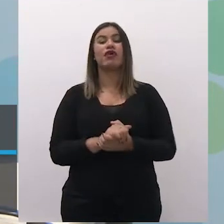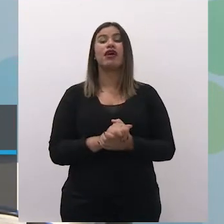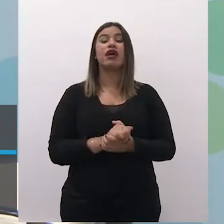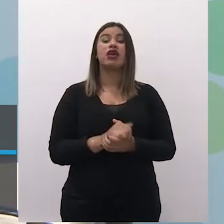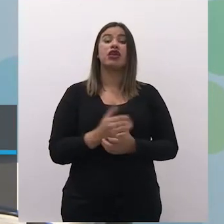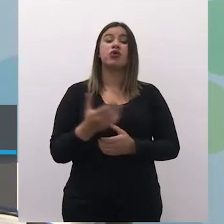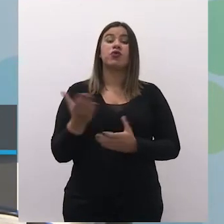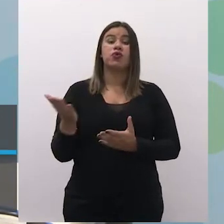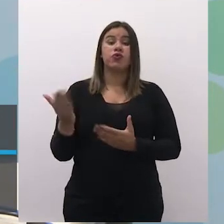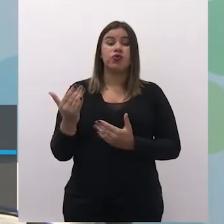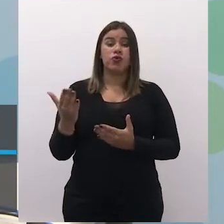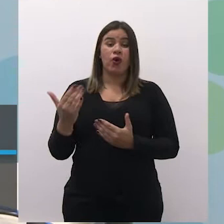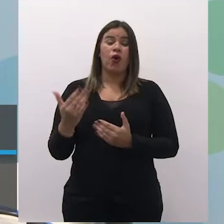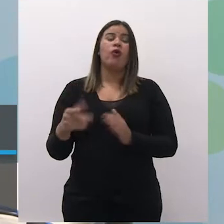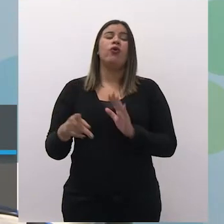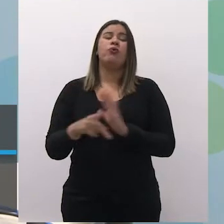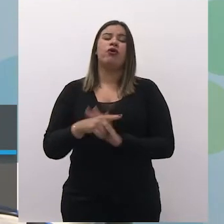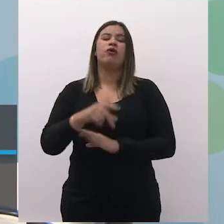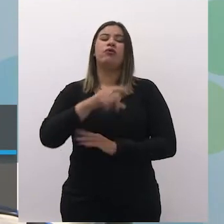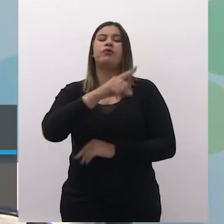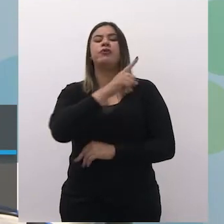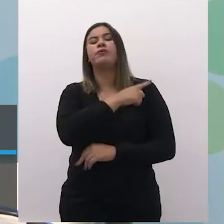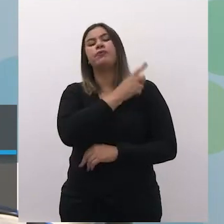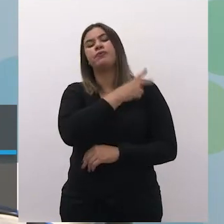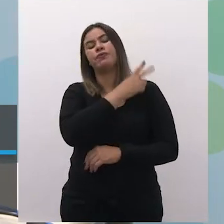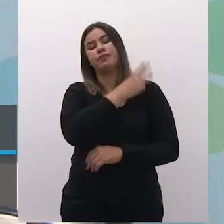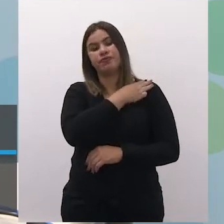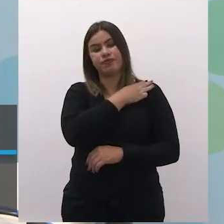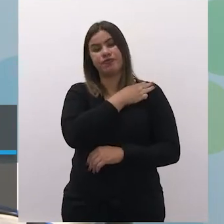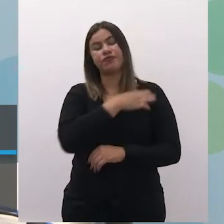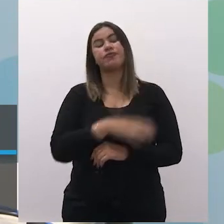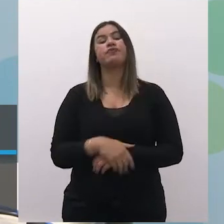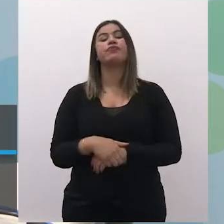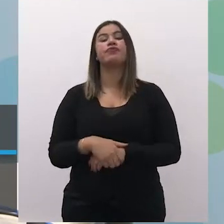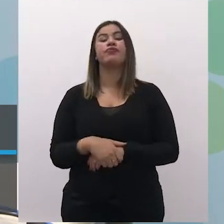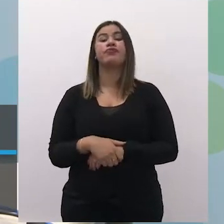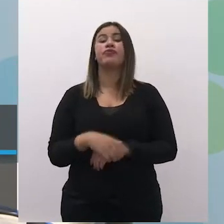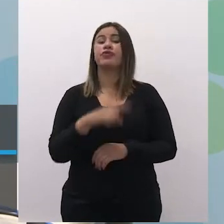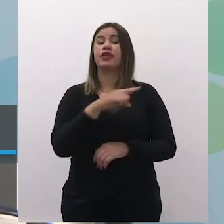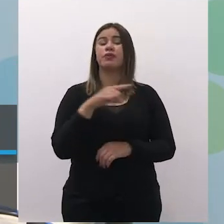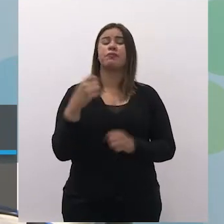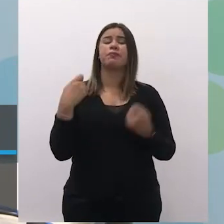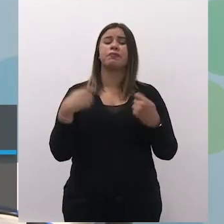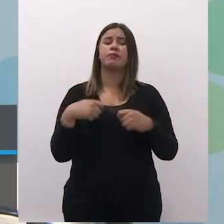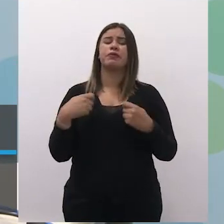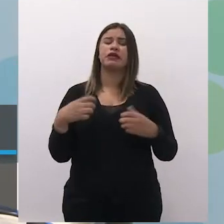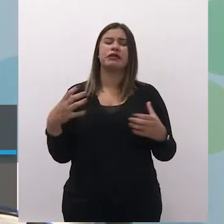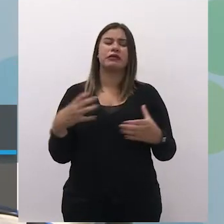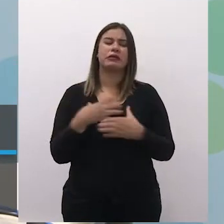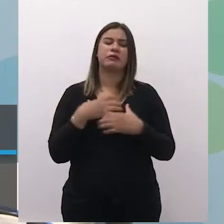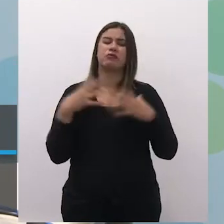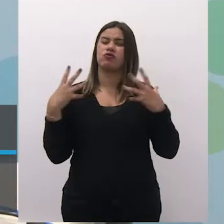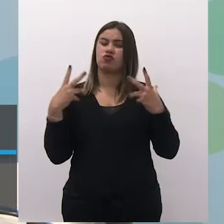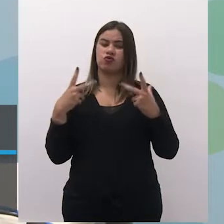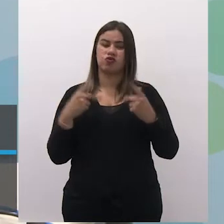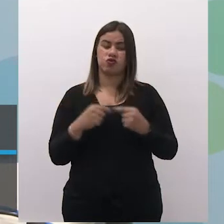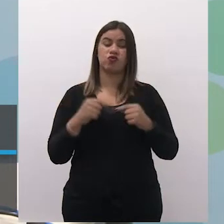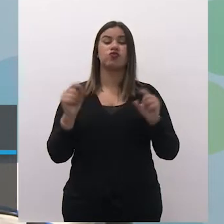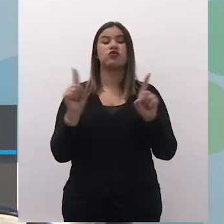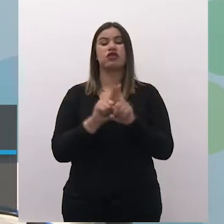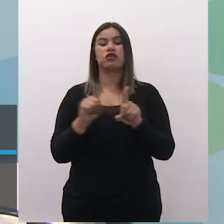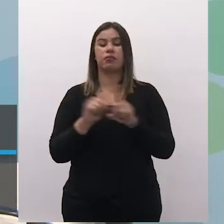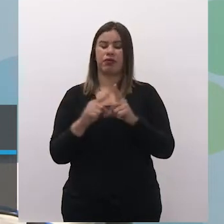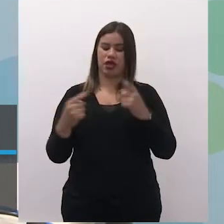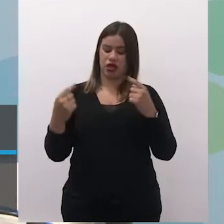finais, ainda retomando o que já foi falado ainda hoje, né? Que ele tem que lidar com tudo isso, mais as mudanças